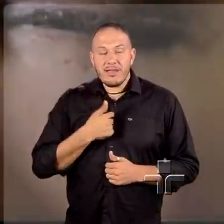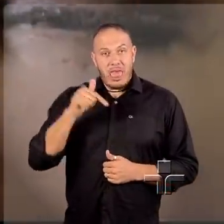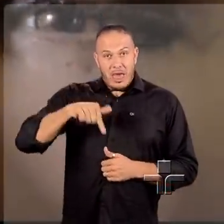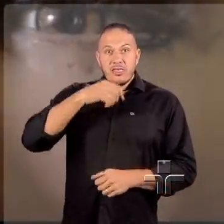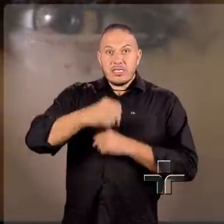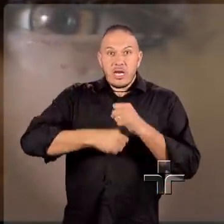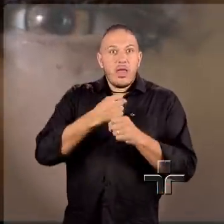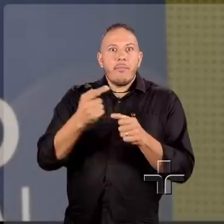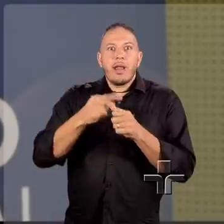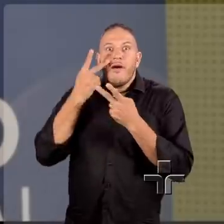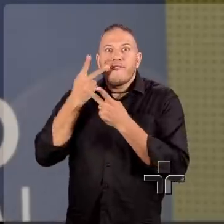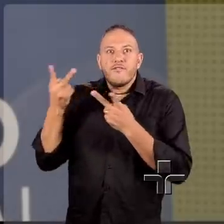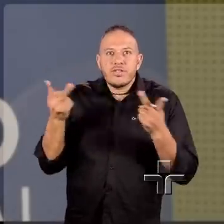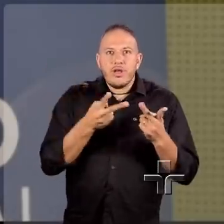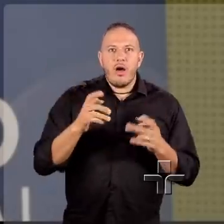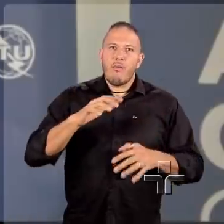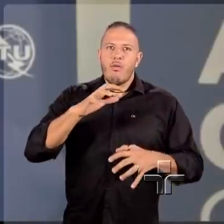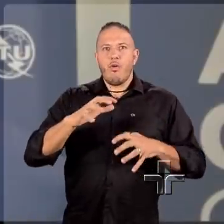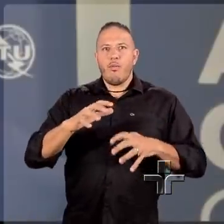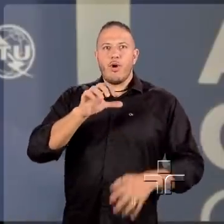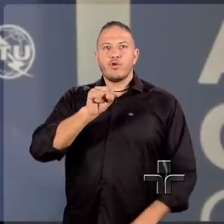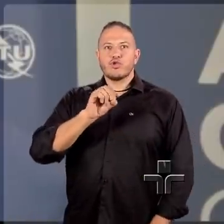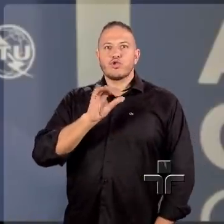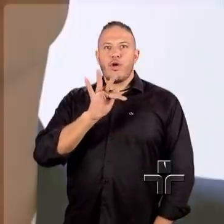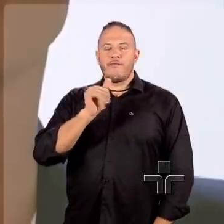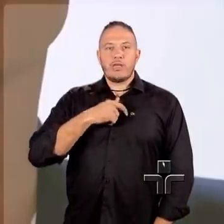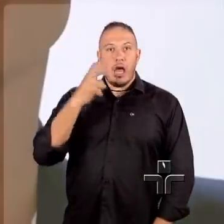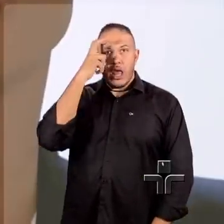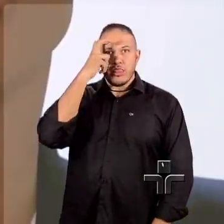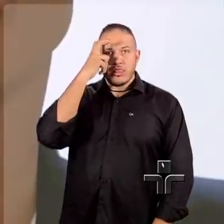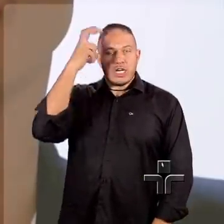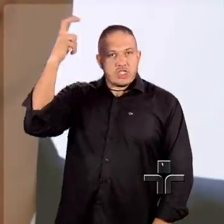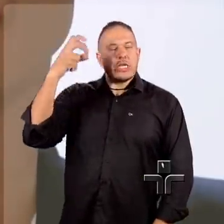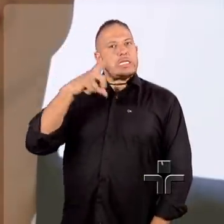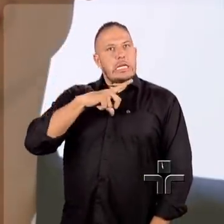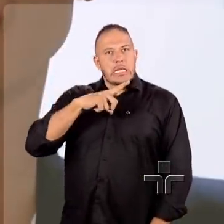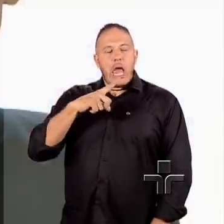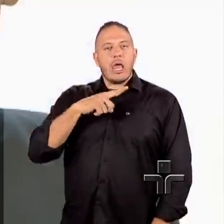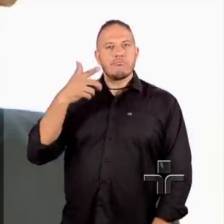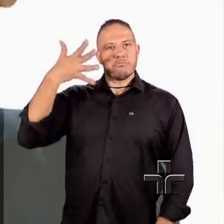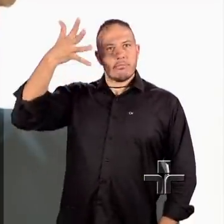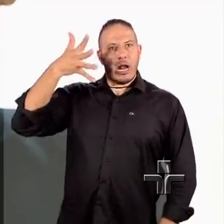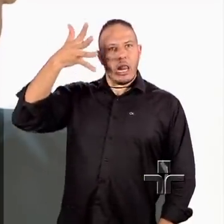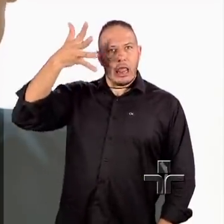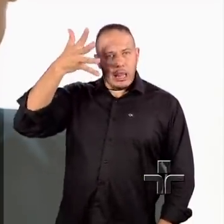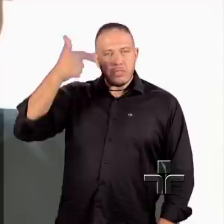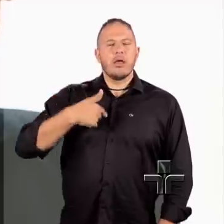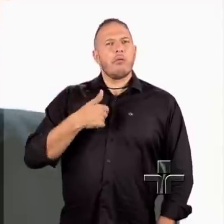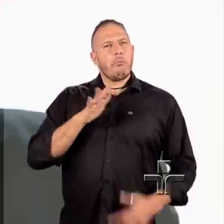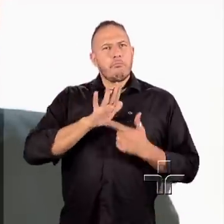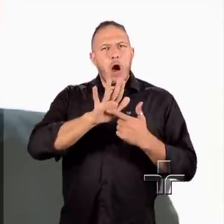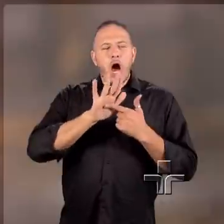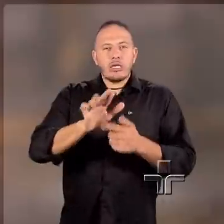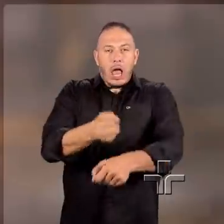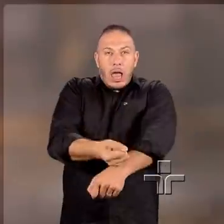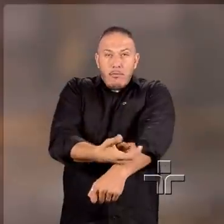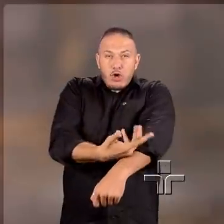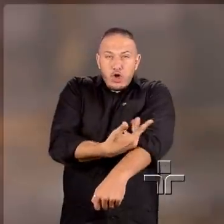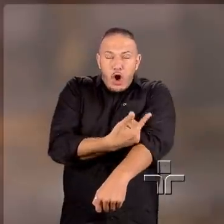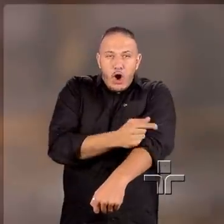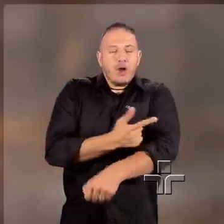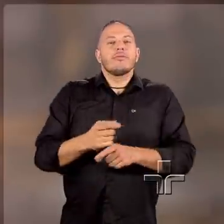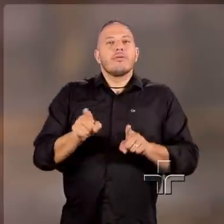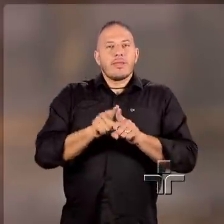Brasil recebeu a visita do robô Sofia, que usa inteligência artificial para dar palestras. Além de demonstrar emoções, a